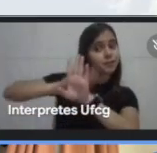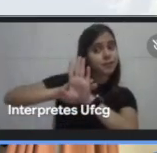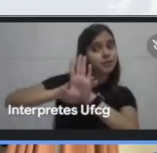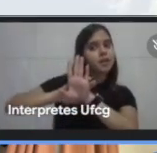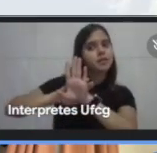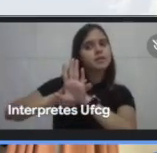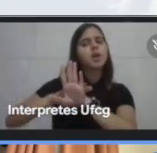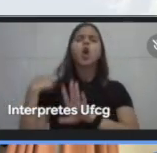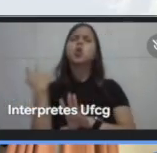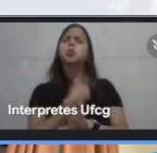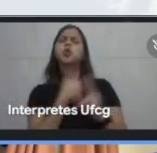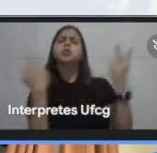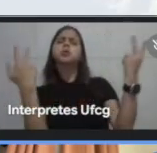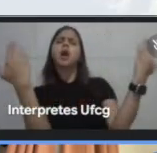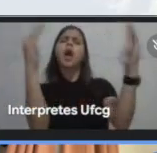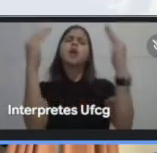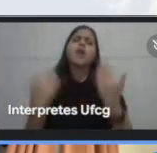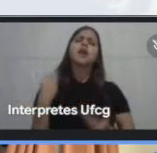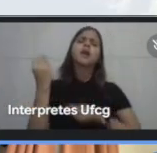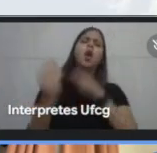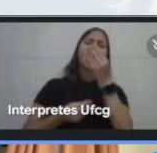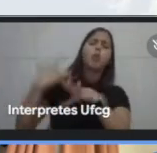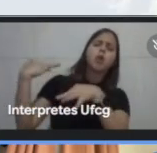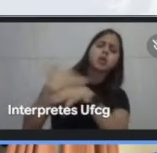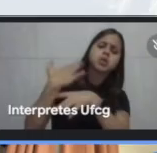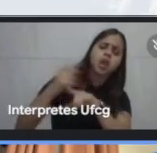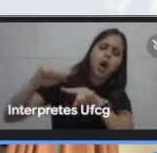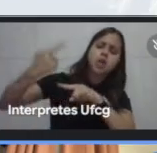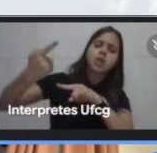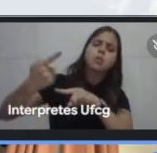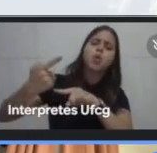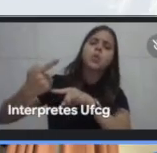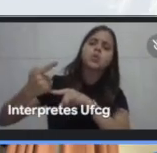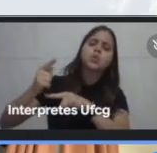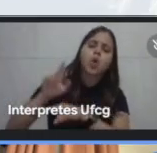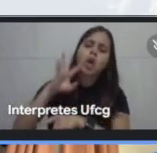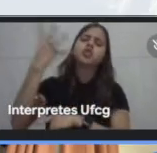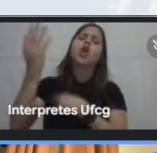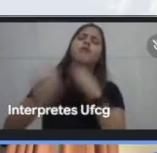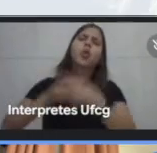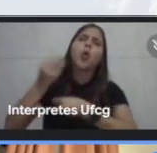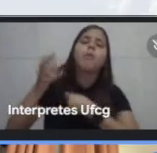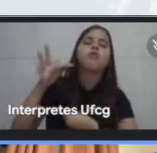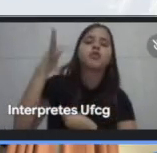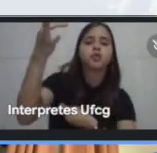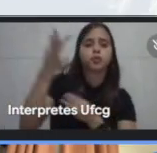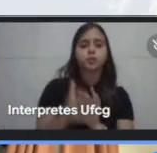para o futuro, a gente consiga explicar toda essa questão. Então, basicamente,